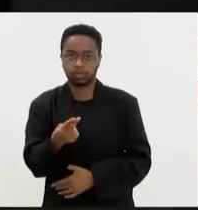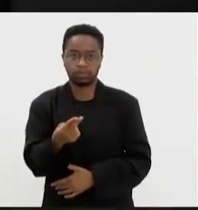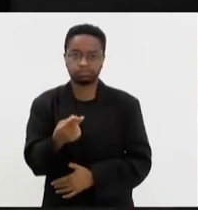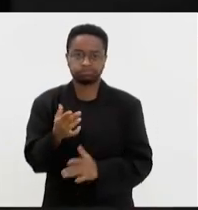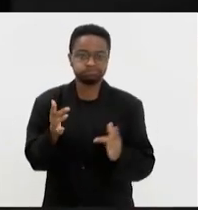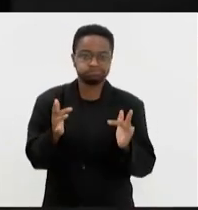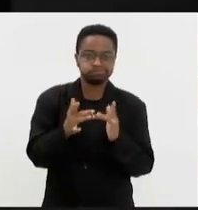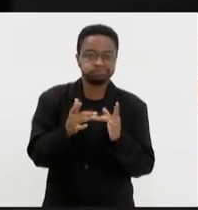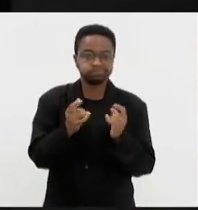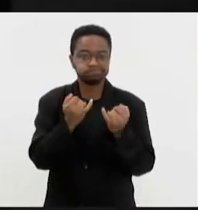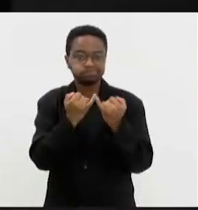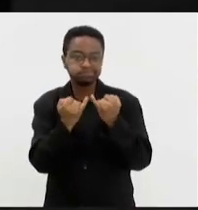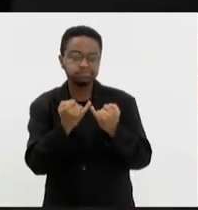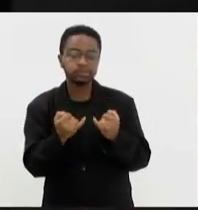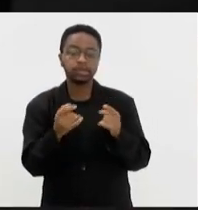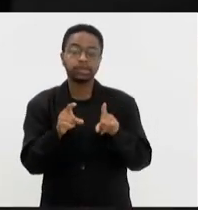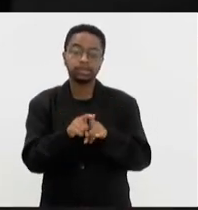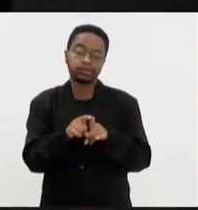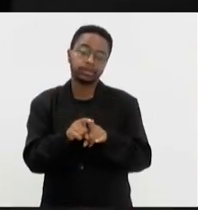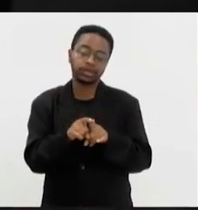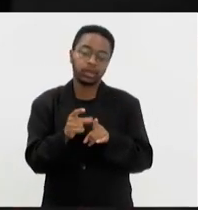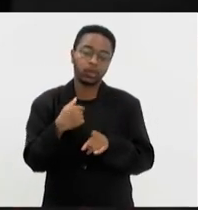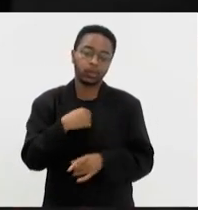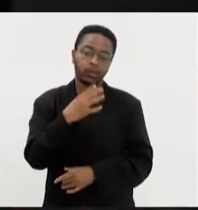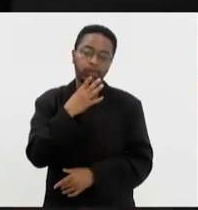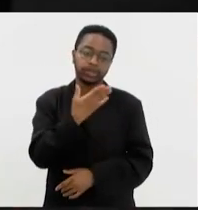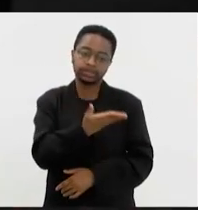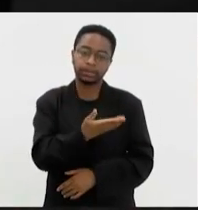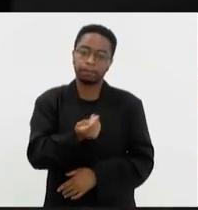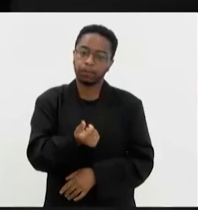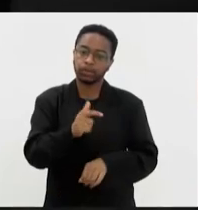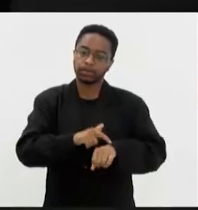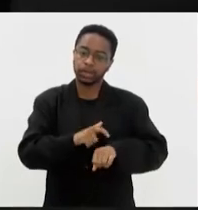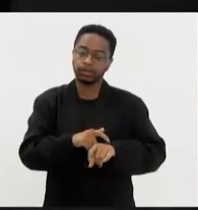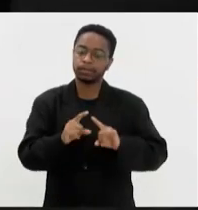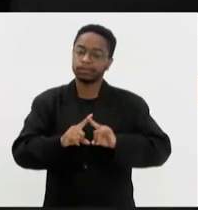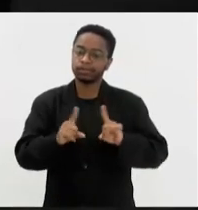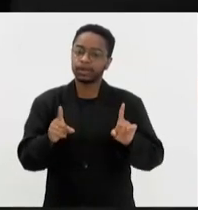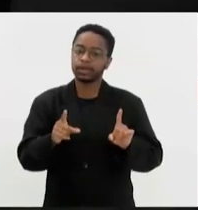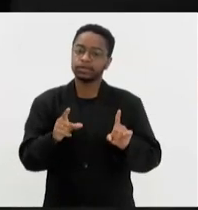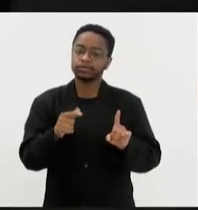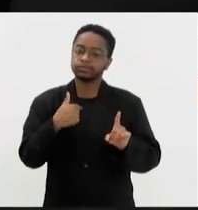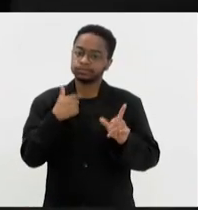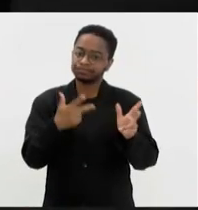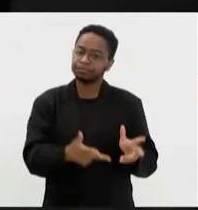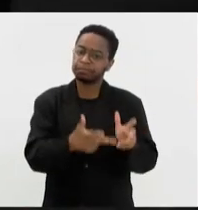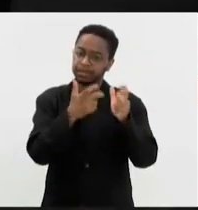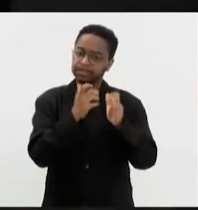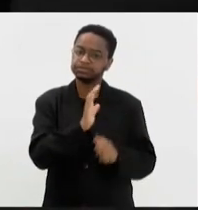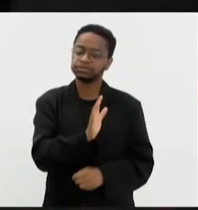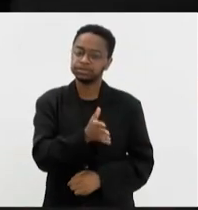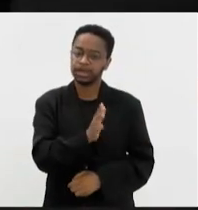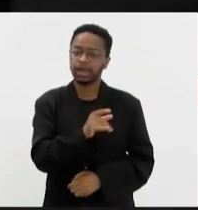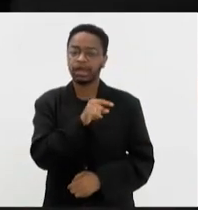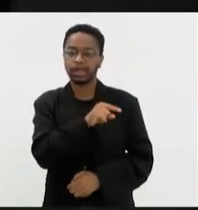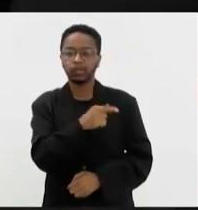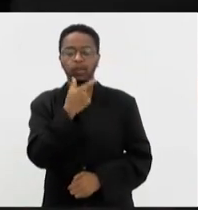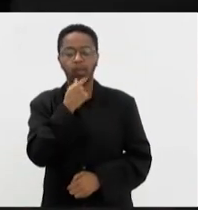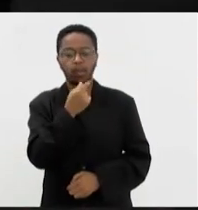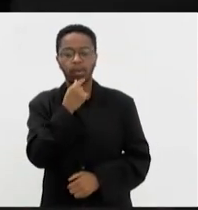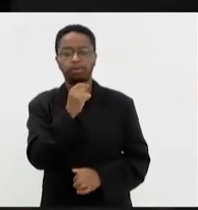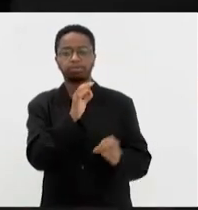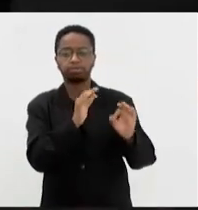proximidade e muito embora eu tenha conhecido o desembargador há pouco tempo eu já percebi que é um homem de